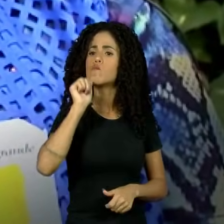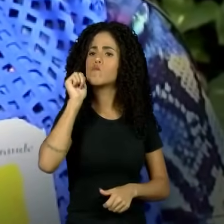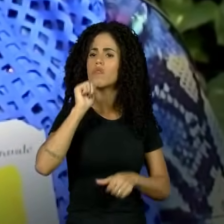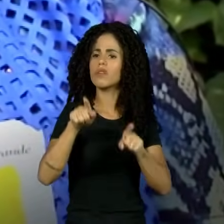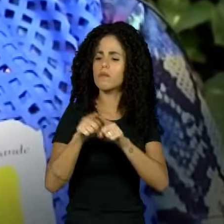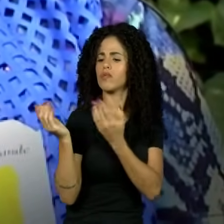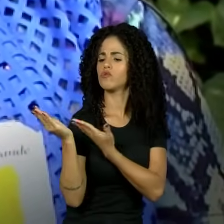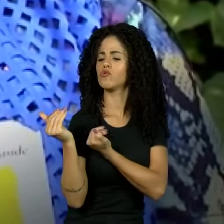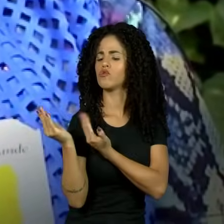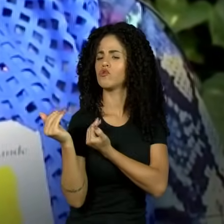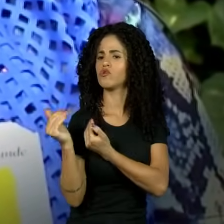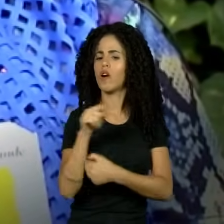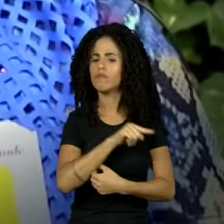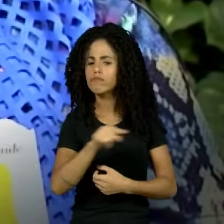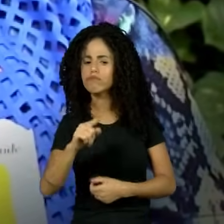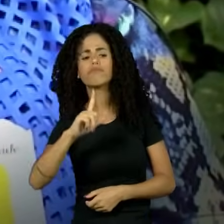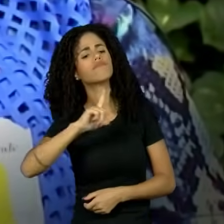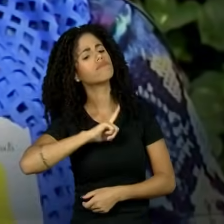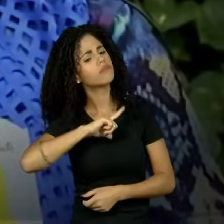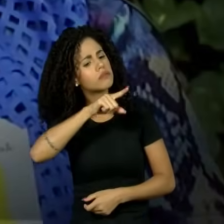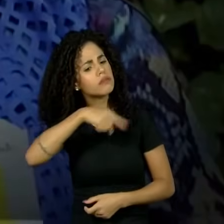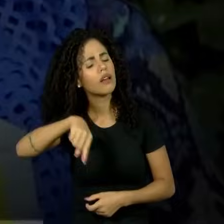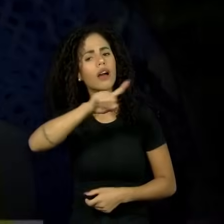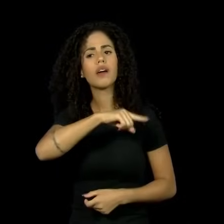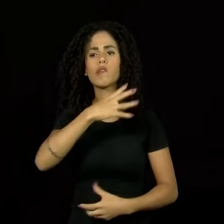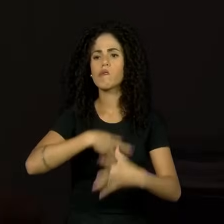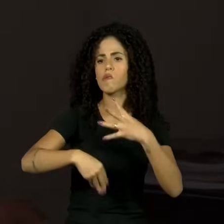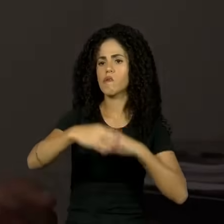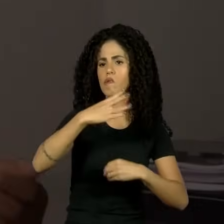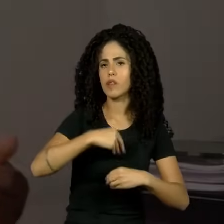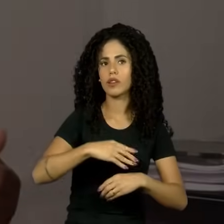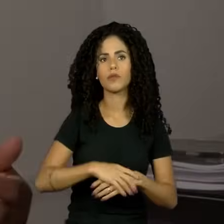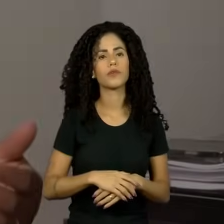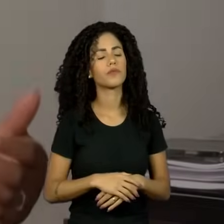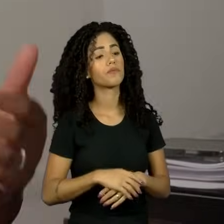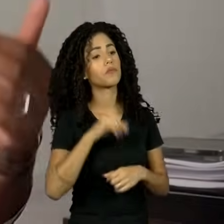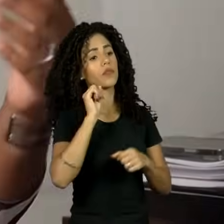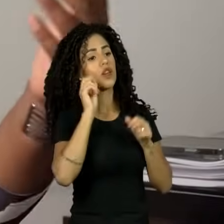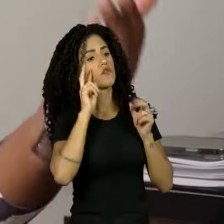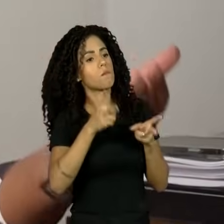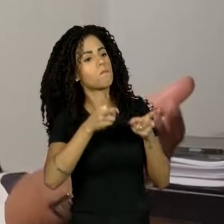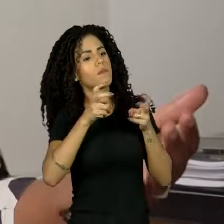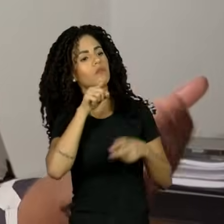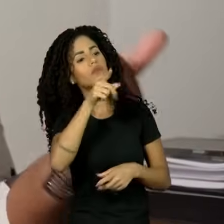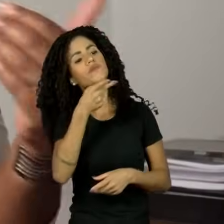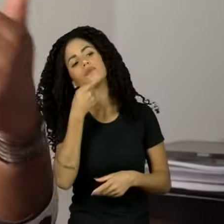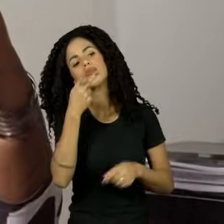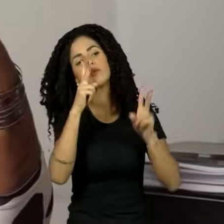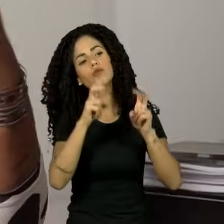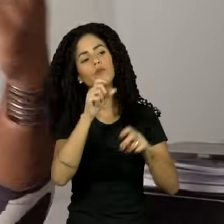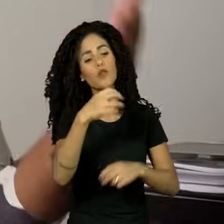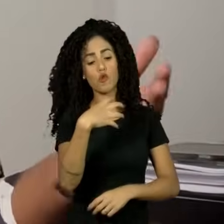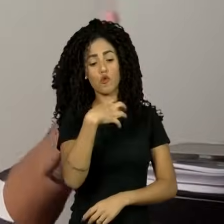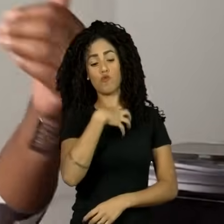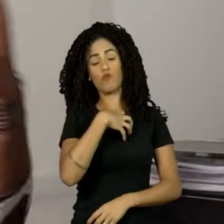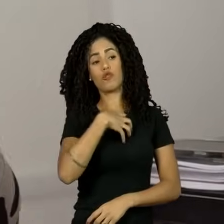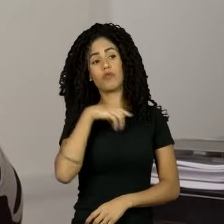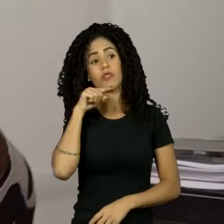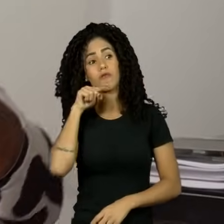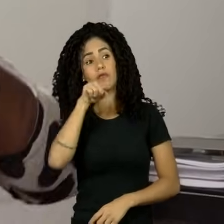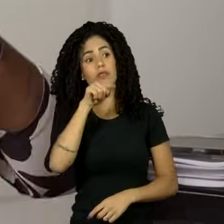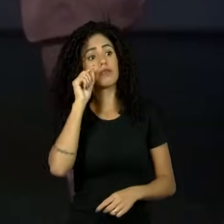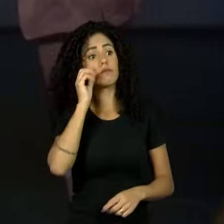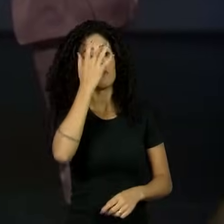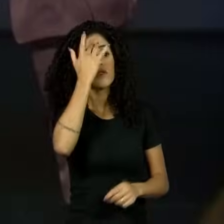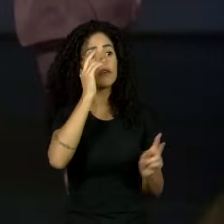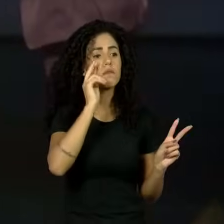mais jovens, tivessem sempre filhos. Que eu já ouvi você falando de como mudou a maneira como você é reconhecida